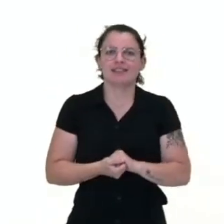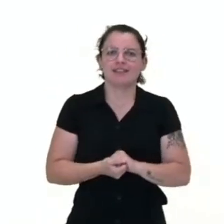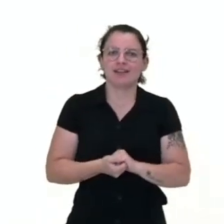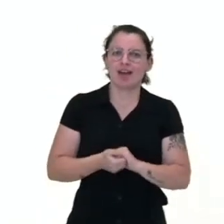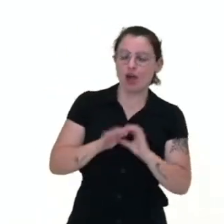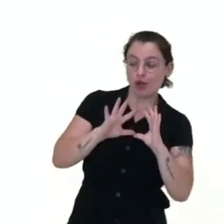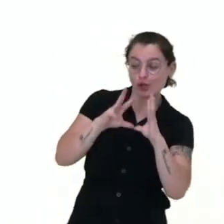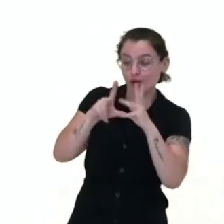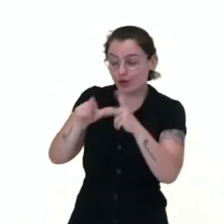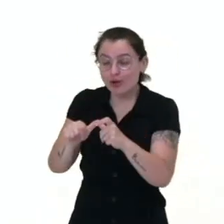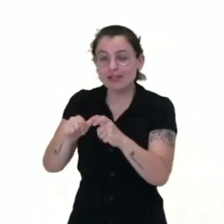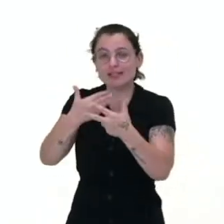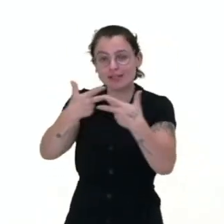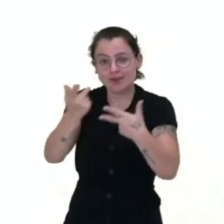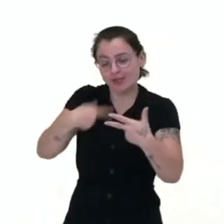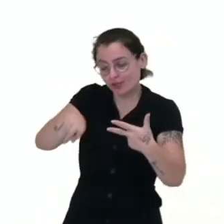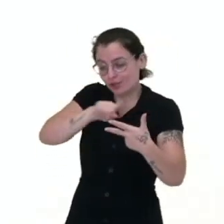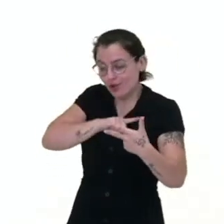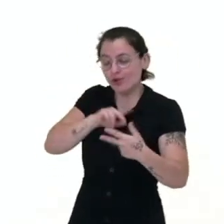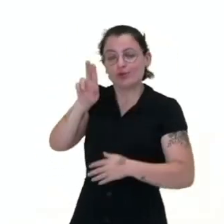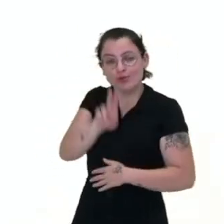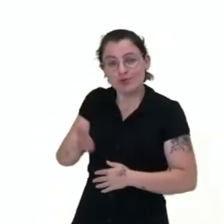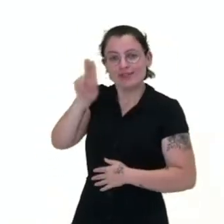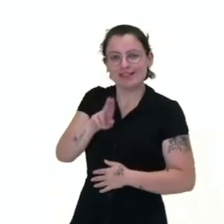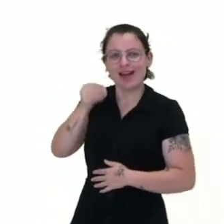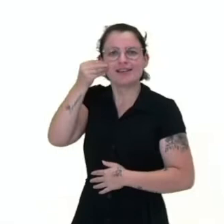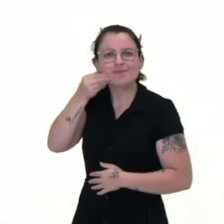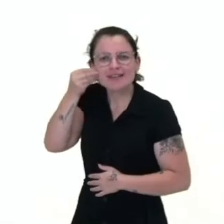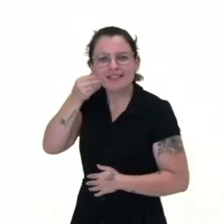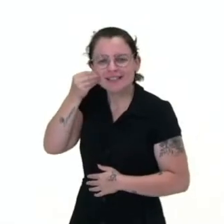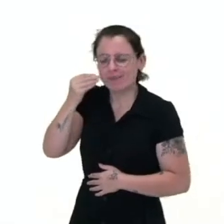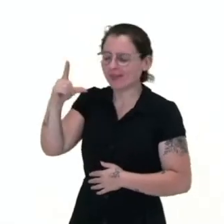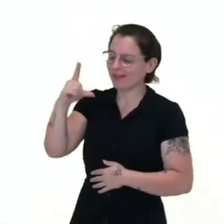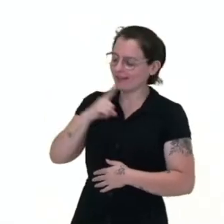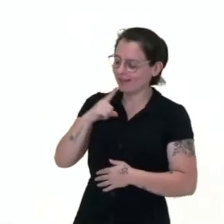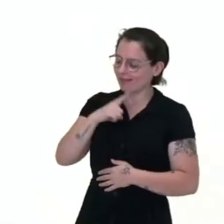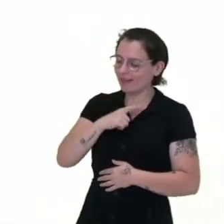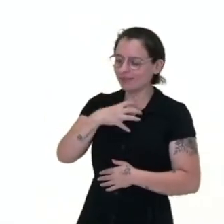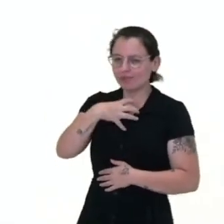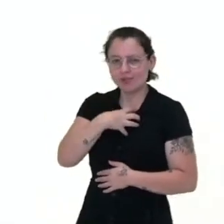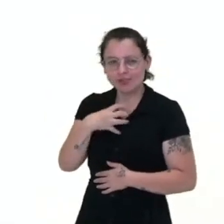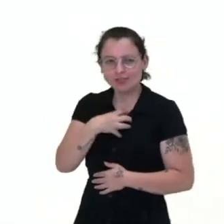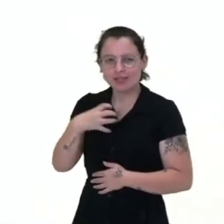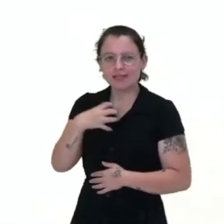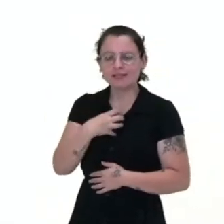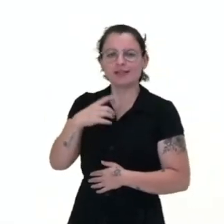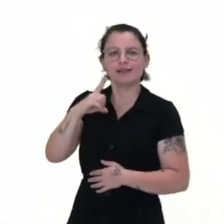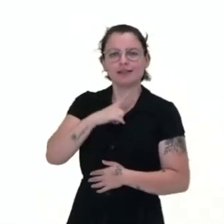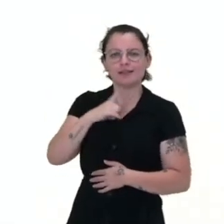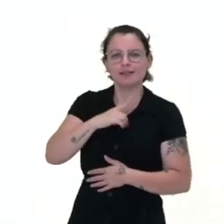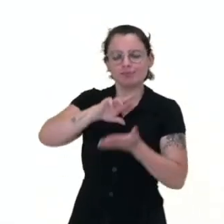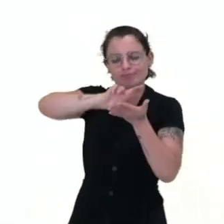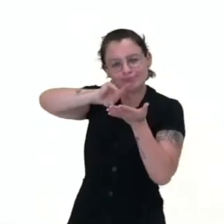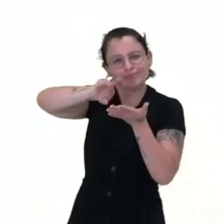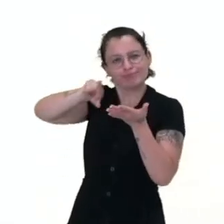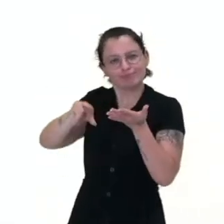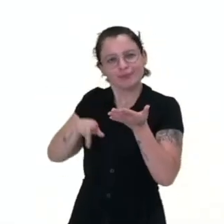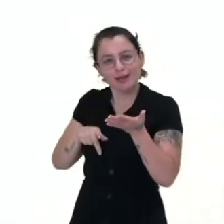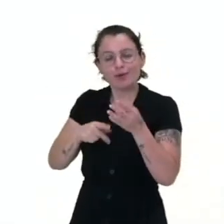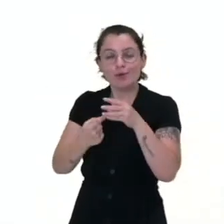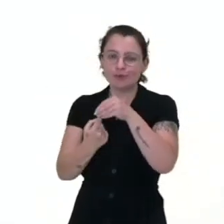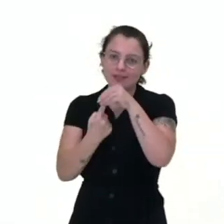vai usar nessa experiência. Eles têm um aspecto, eles têm propriedades, eles têm características únicas. Quando